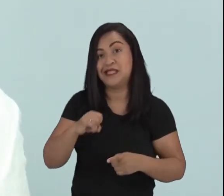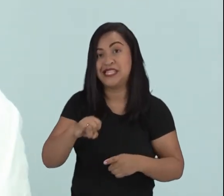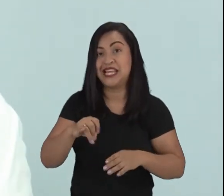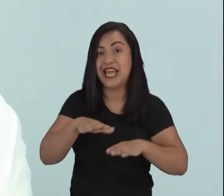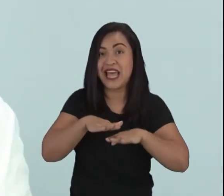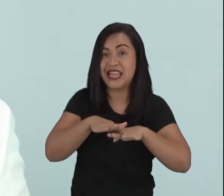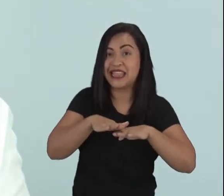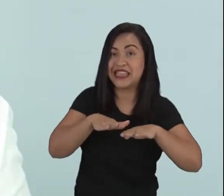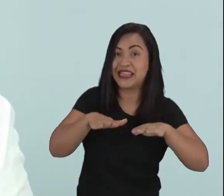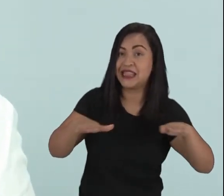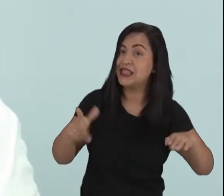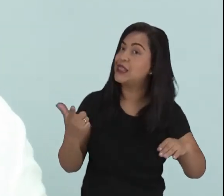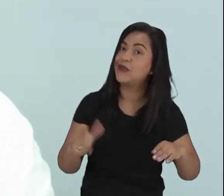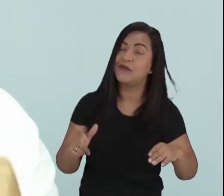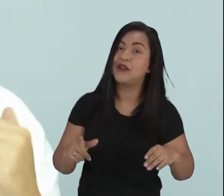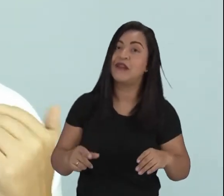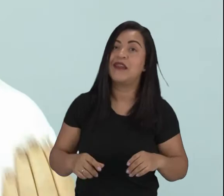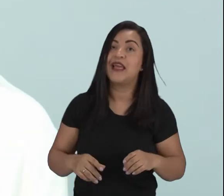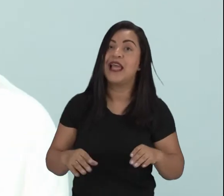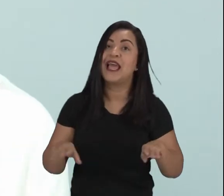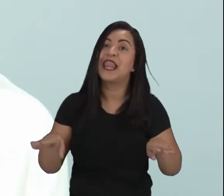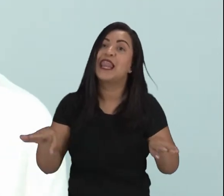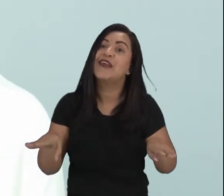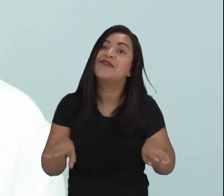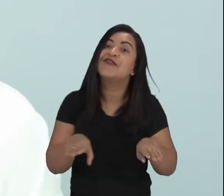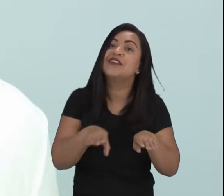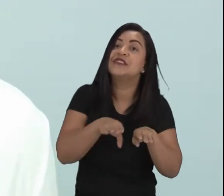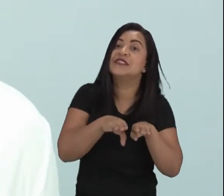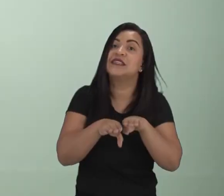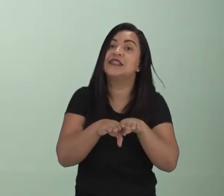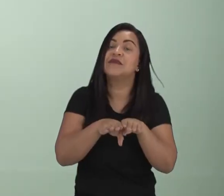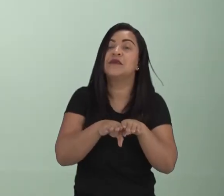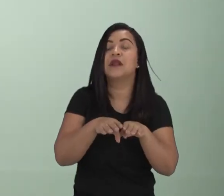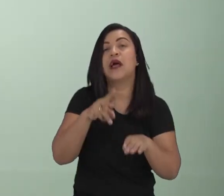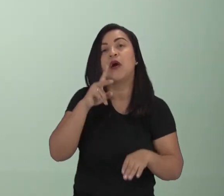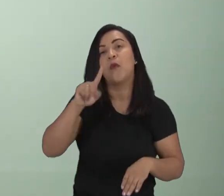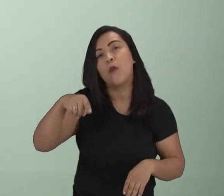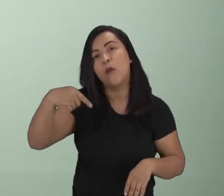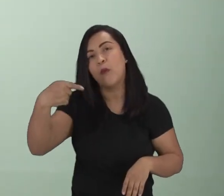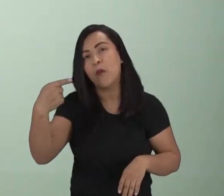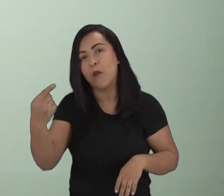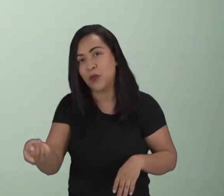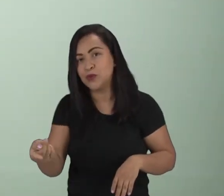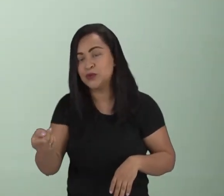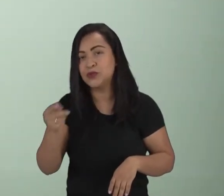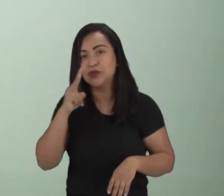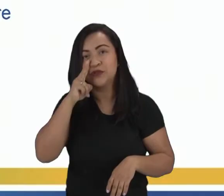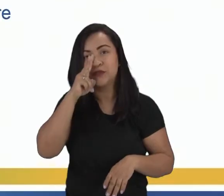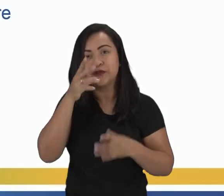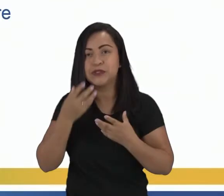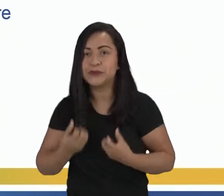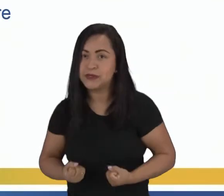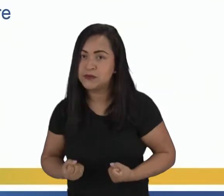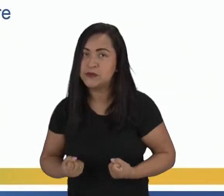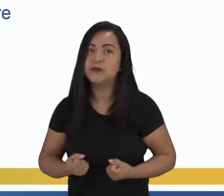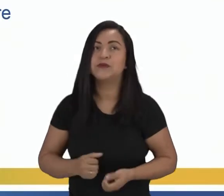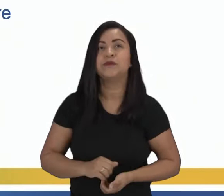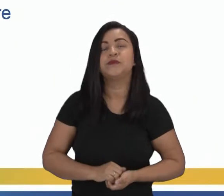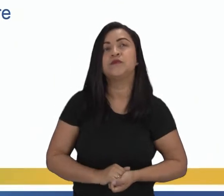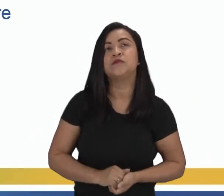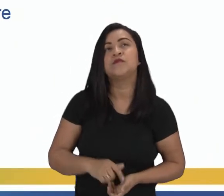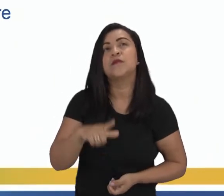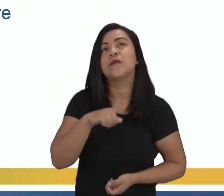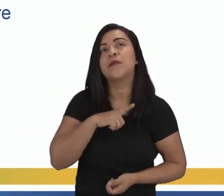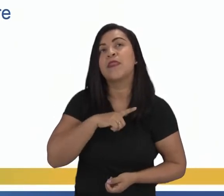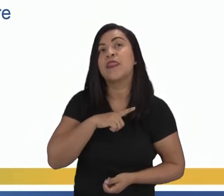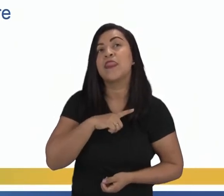normal normalmente ela vai se equiparar a uma outra componente da força-peso. Então vamos dar sequência.